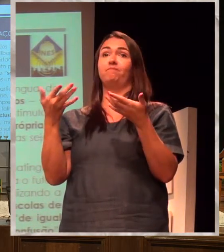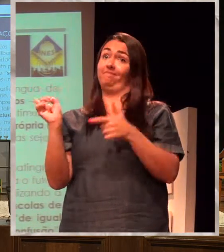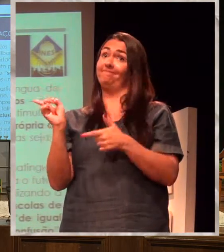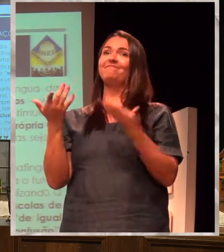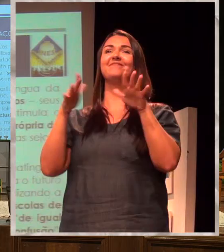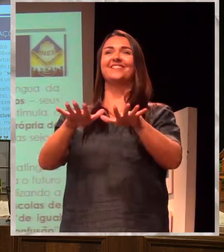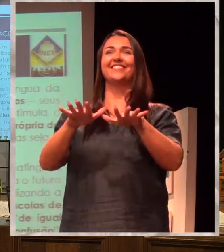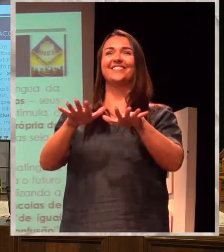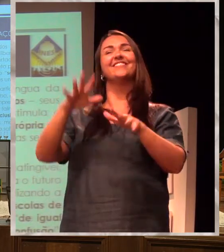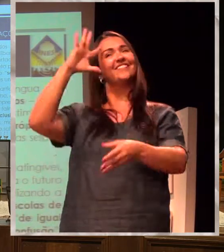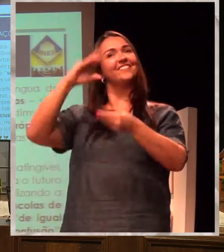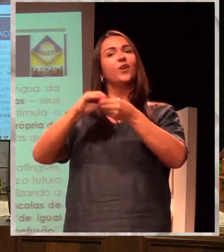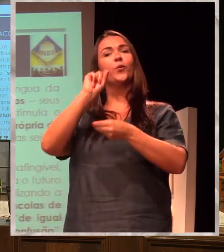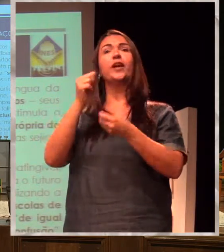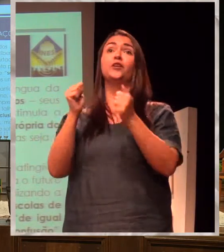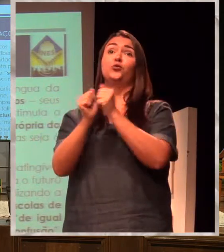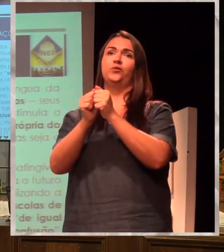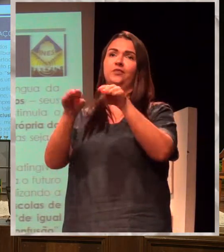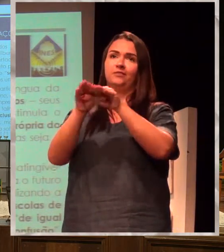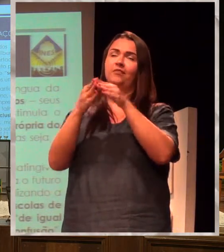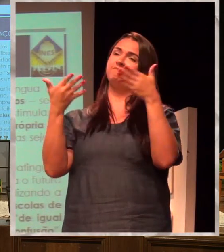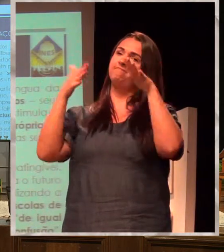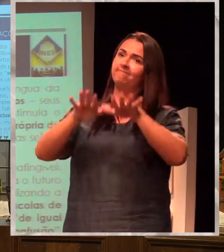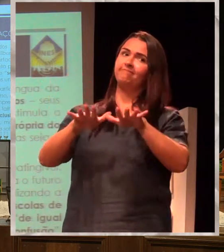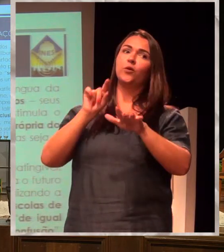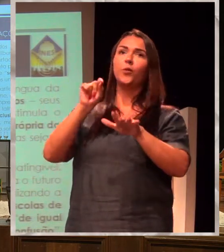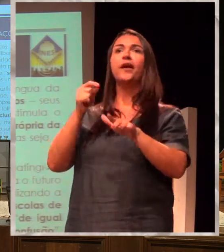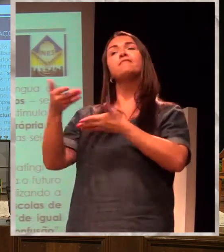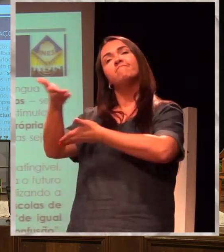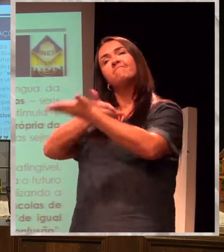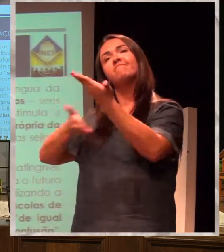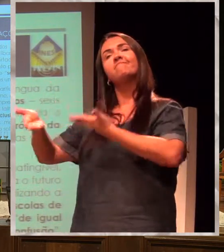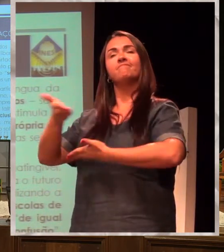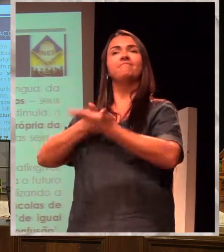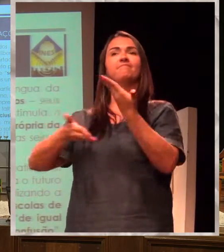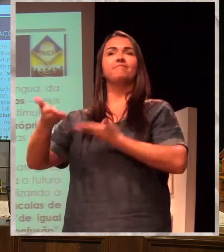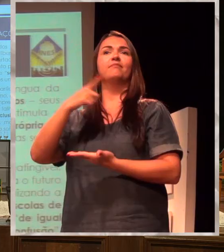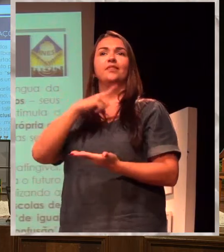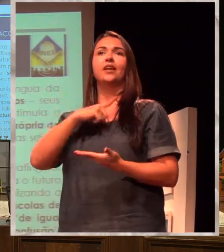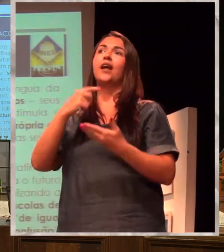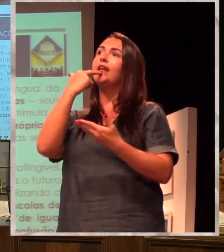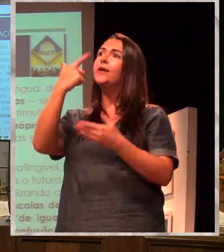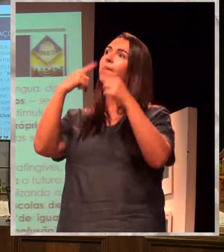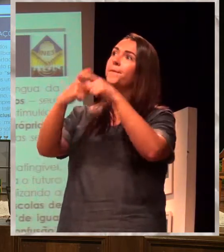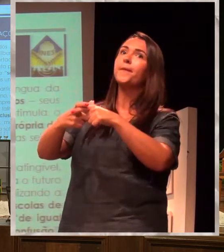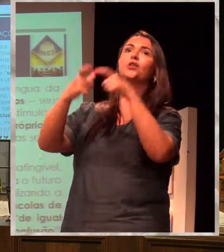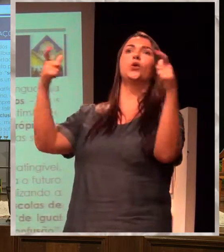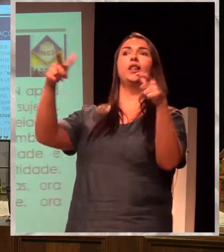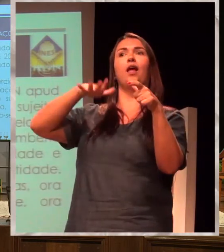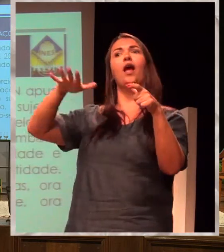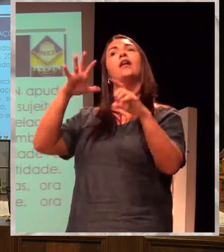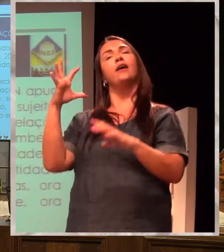modo de estar juntos, né, compartilhando, enfim, a língua majoritária,